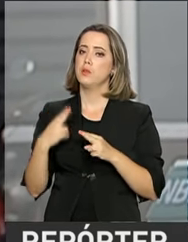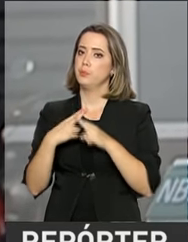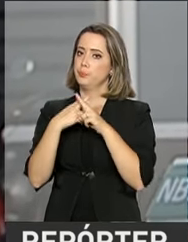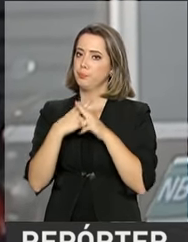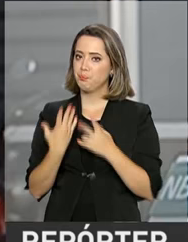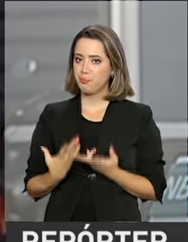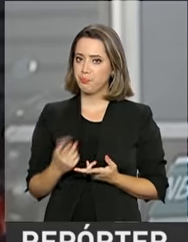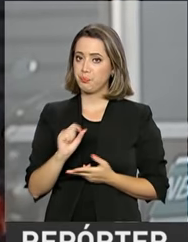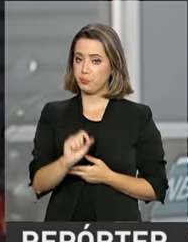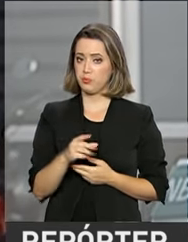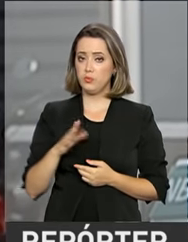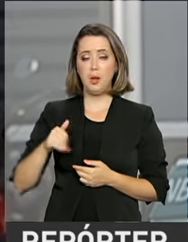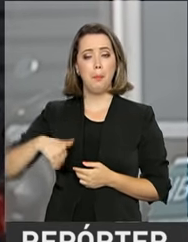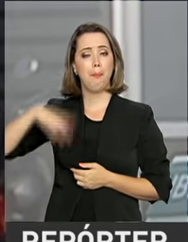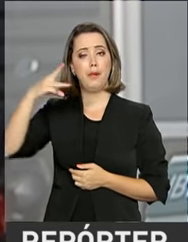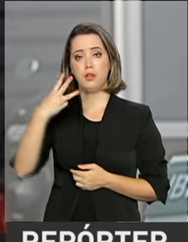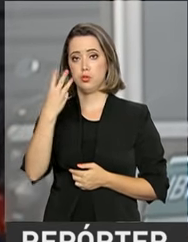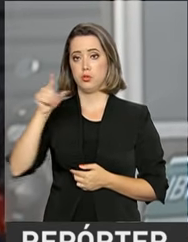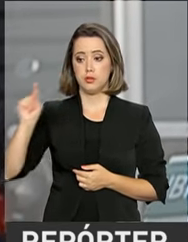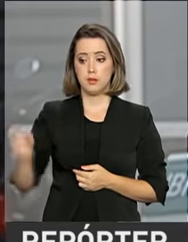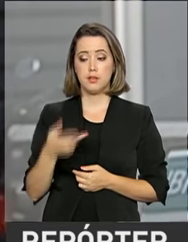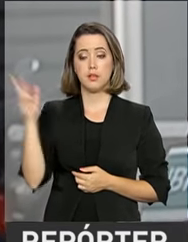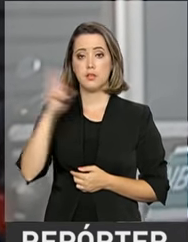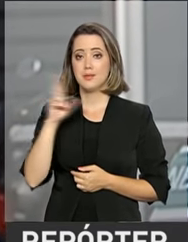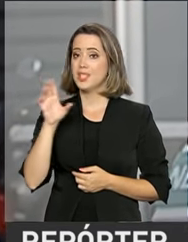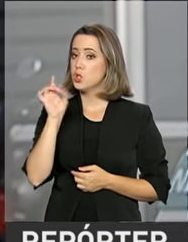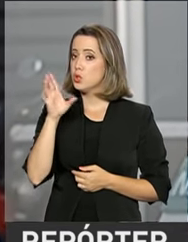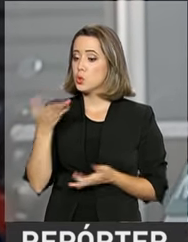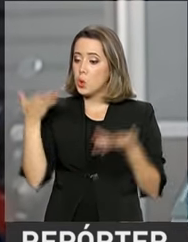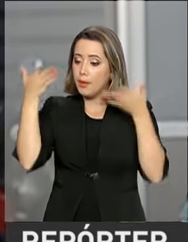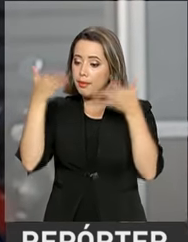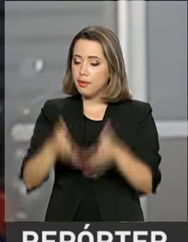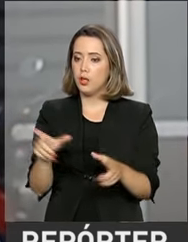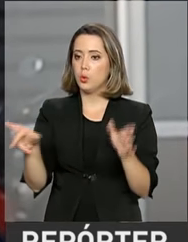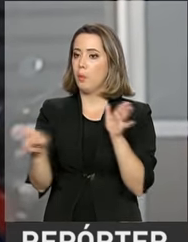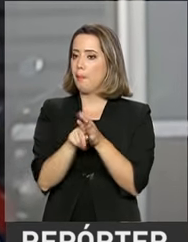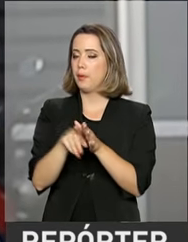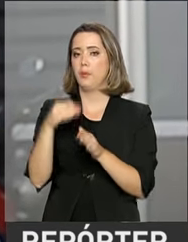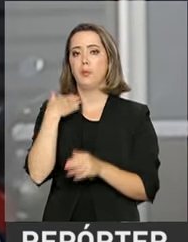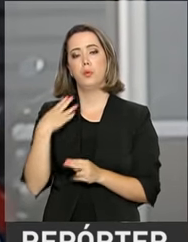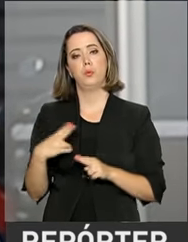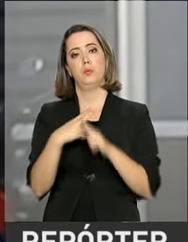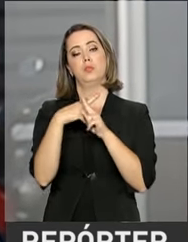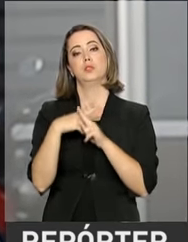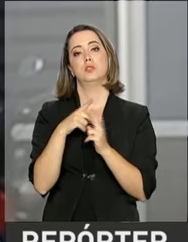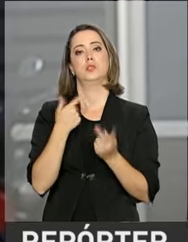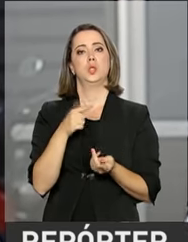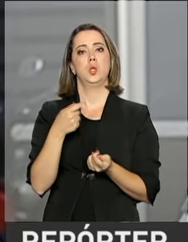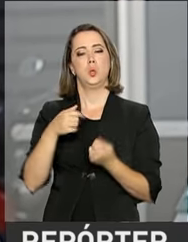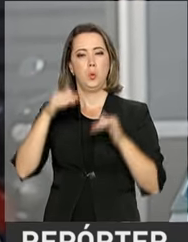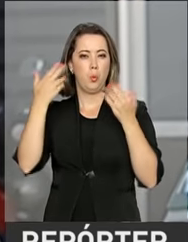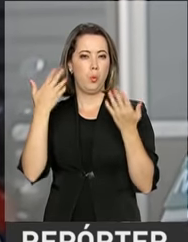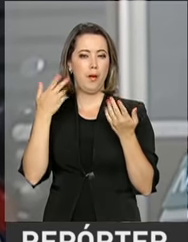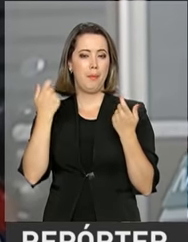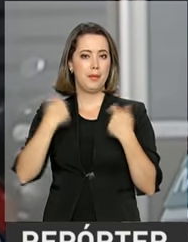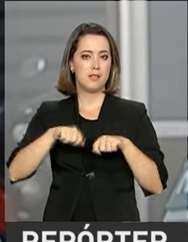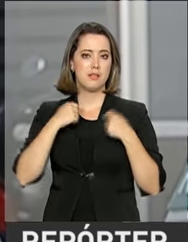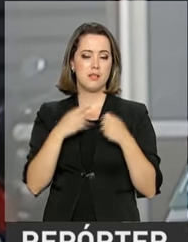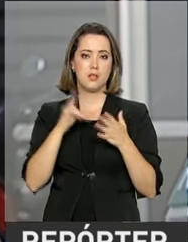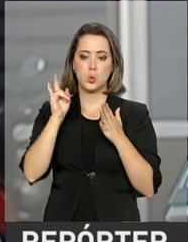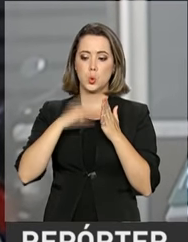a partir de três mil reais os saques ocorrem somente nas agências da caixa não é obrigatório levar